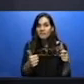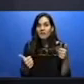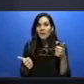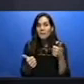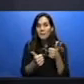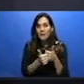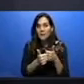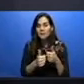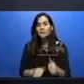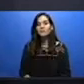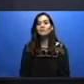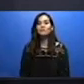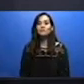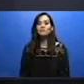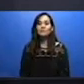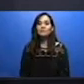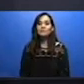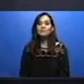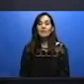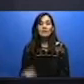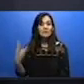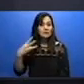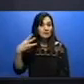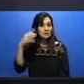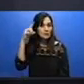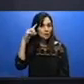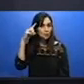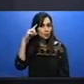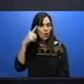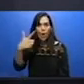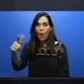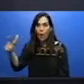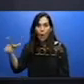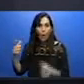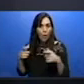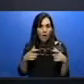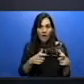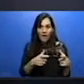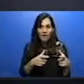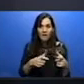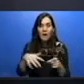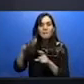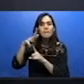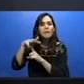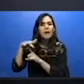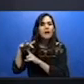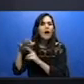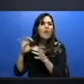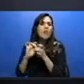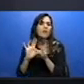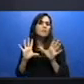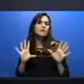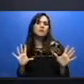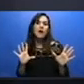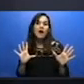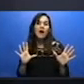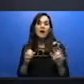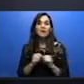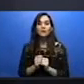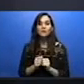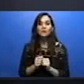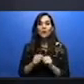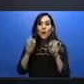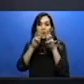projetados por Oscar Niemeyer. Terceiro dia, vai para outros lugares, ó, visita a Praça da Liberdade, ao Museu de Arte e Ofícios, ao Memorial de